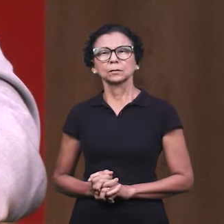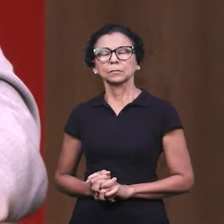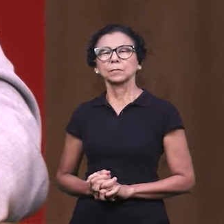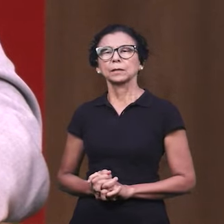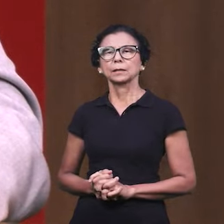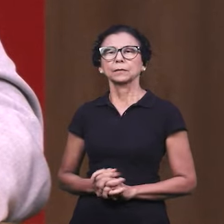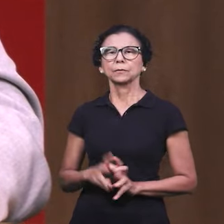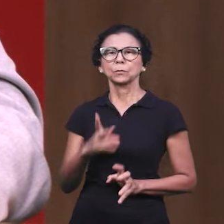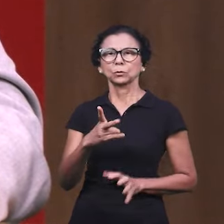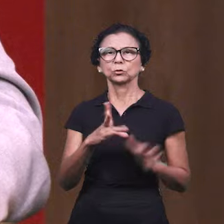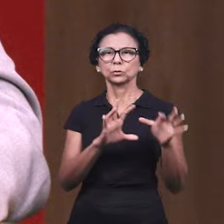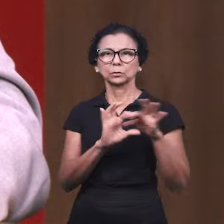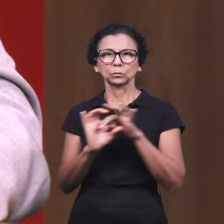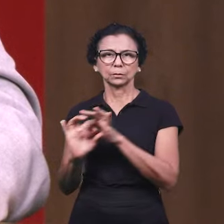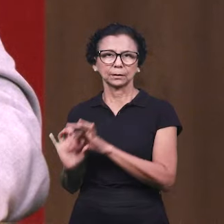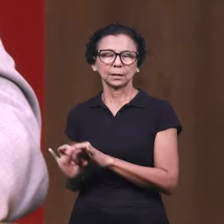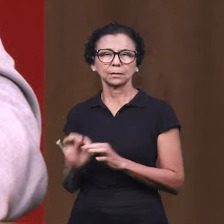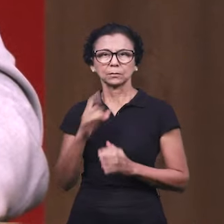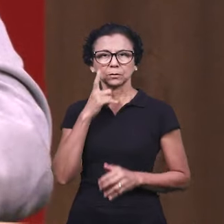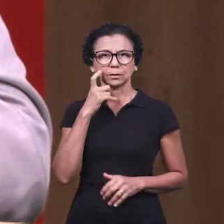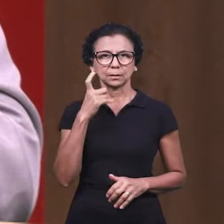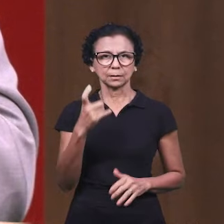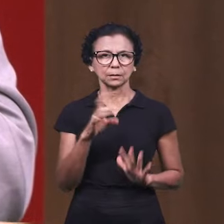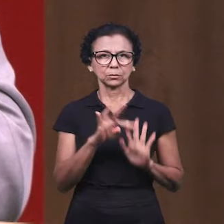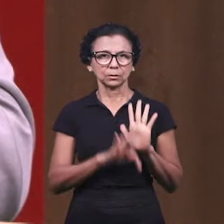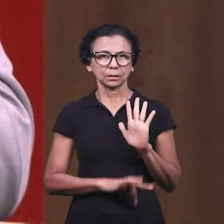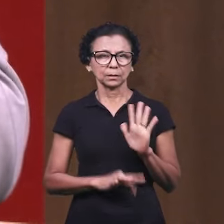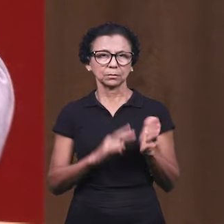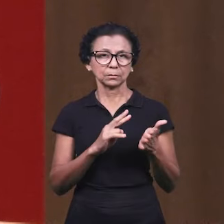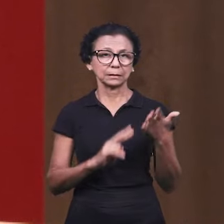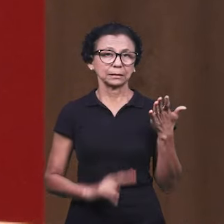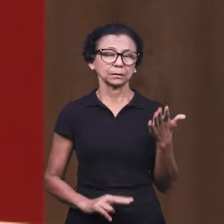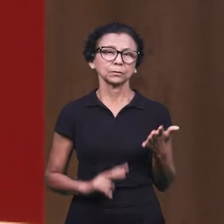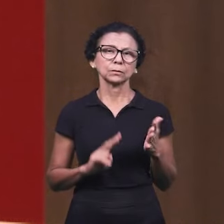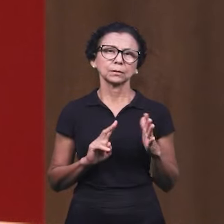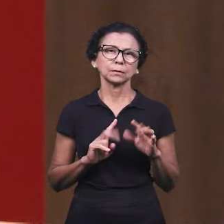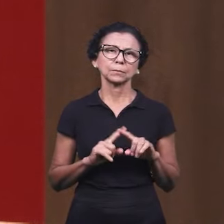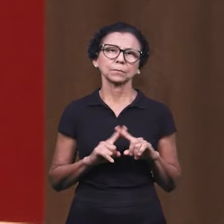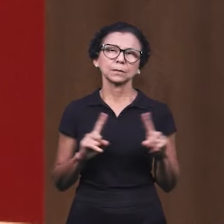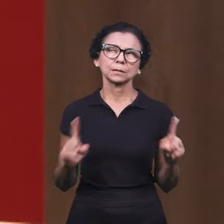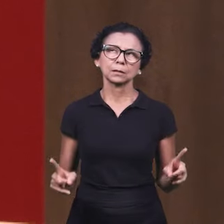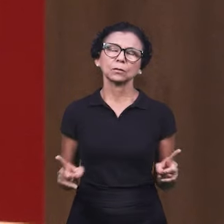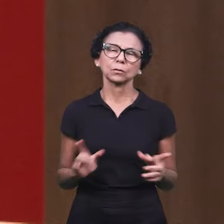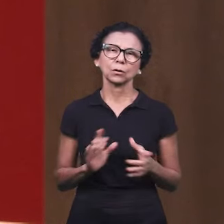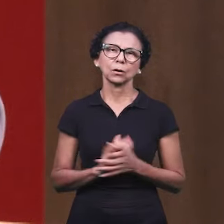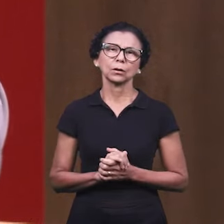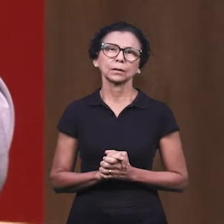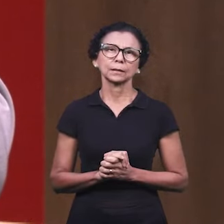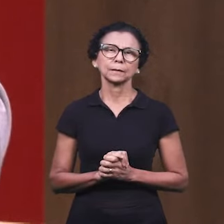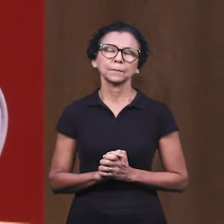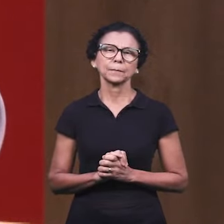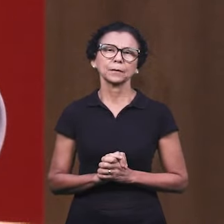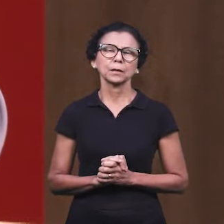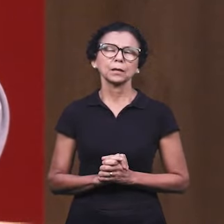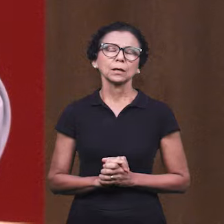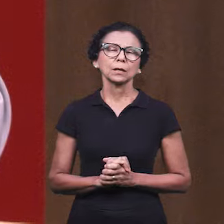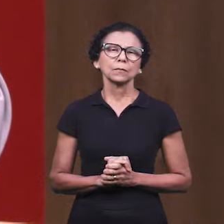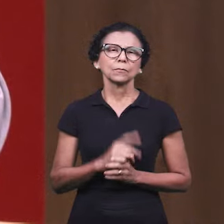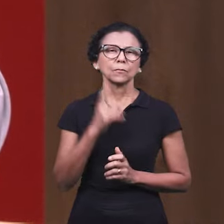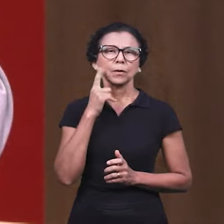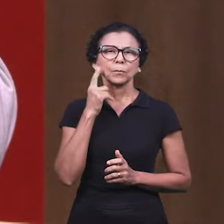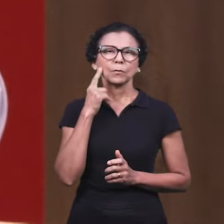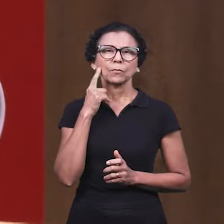contexto né desse desse texto que você leu e mas agora eu eu trago para uma questão muito prática muito